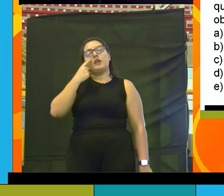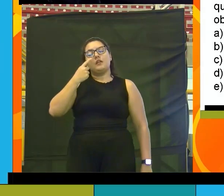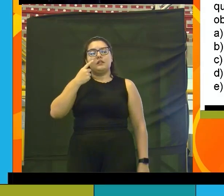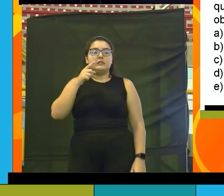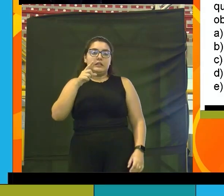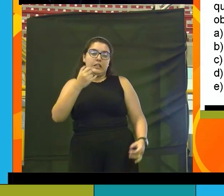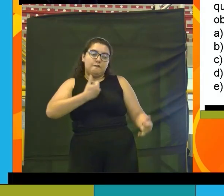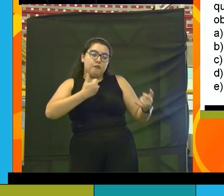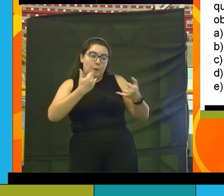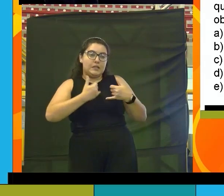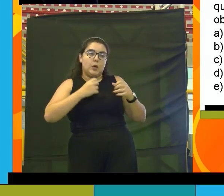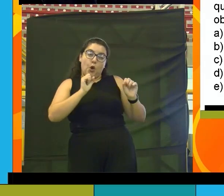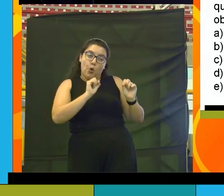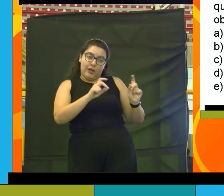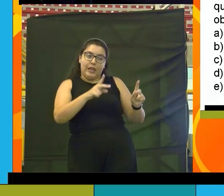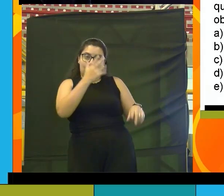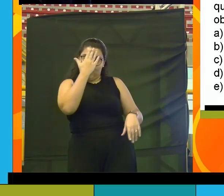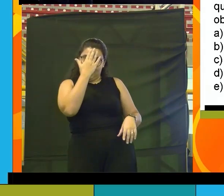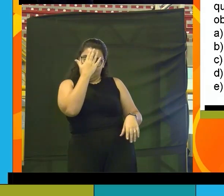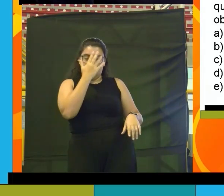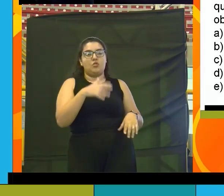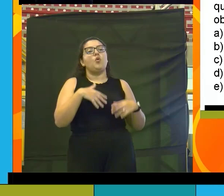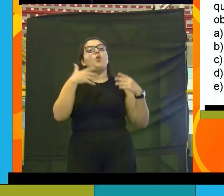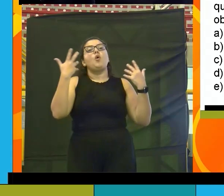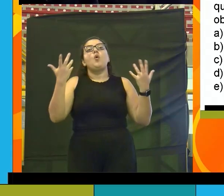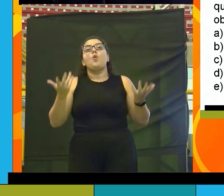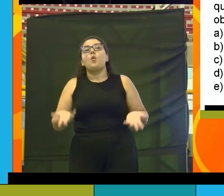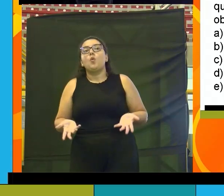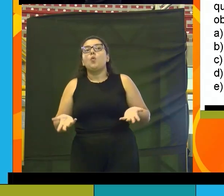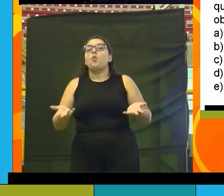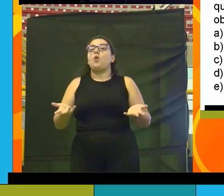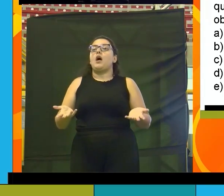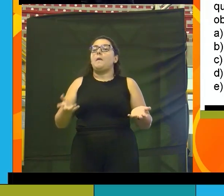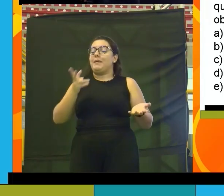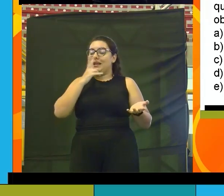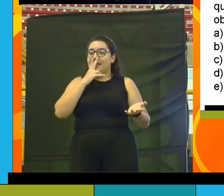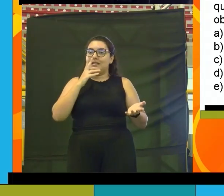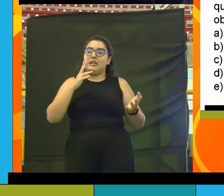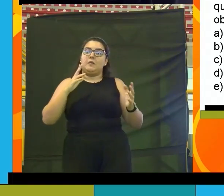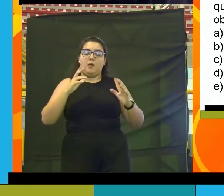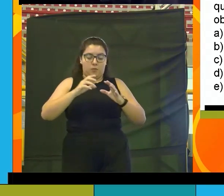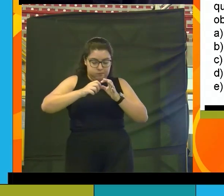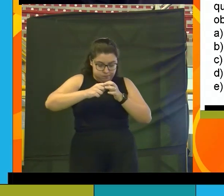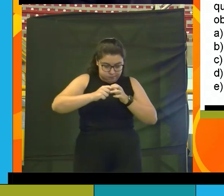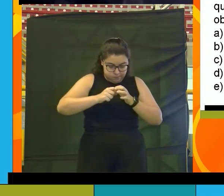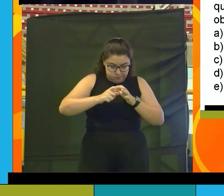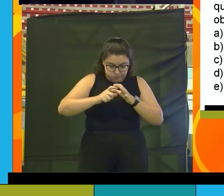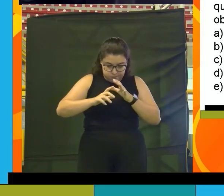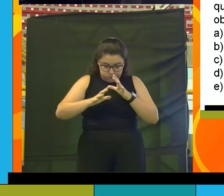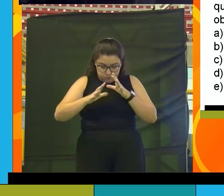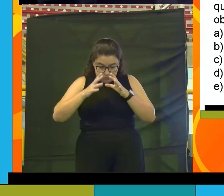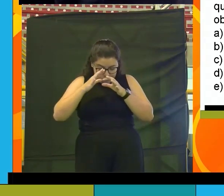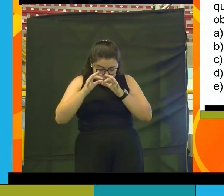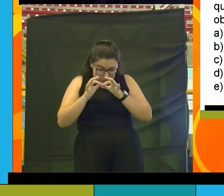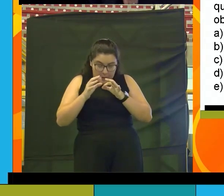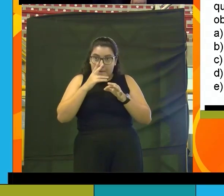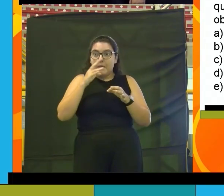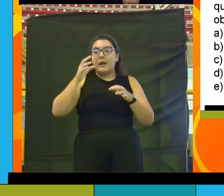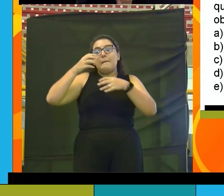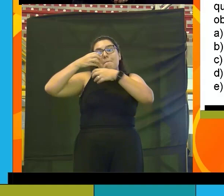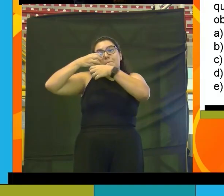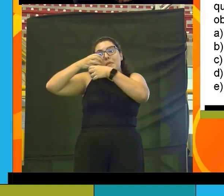as informações, qual a menor estrutura que poderá ser vista por